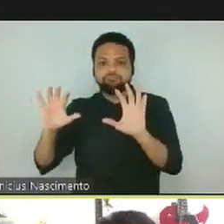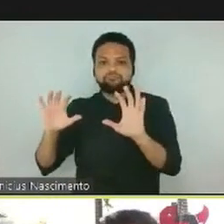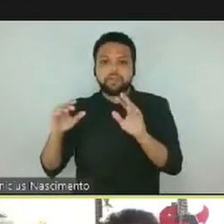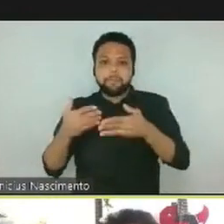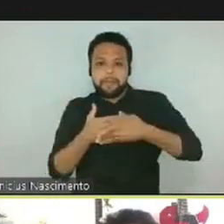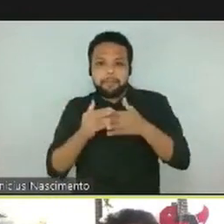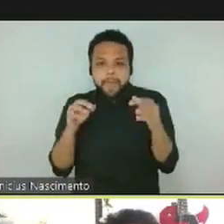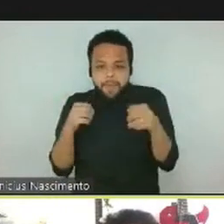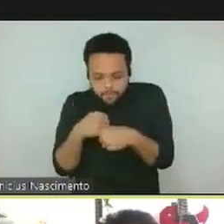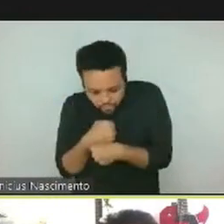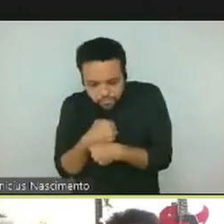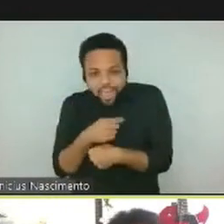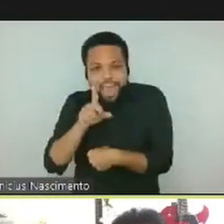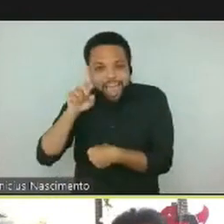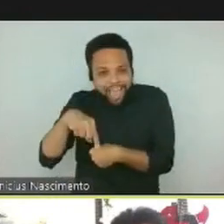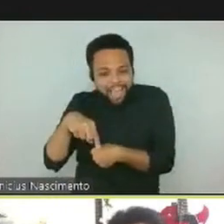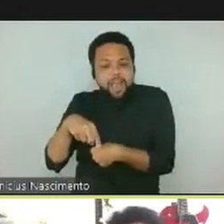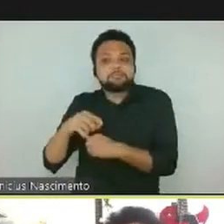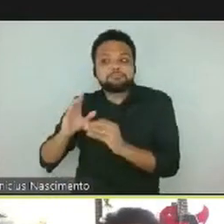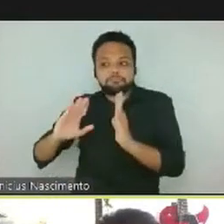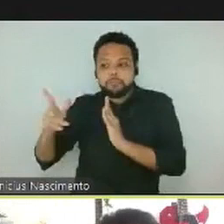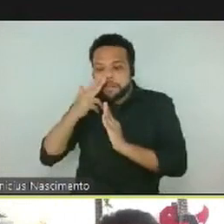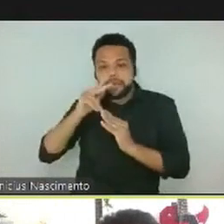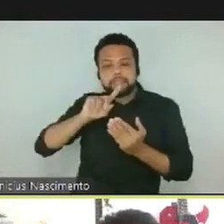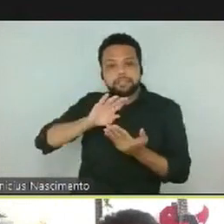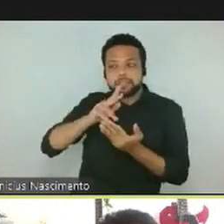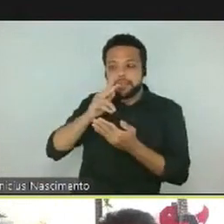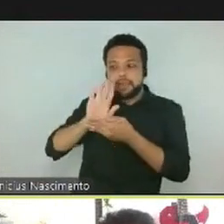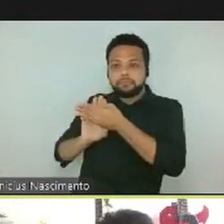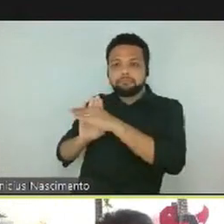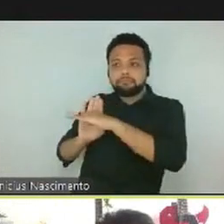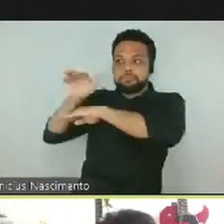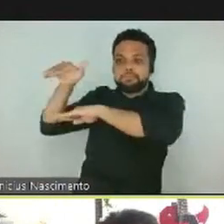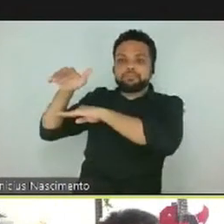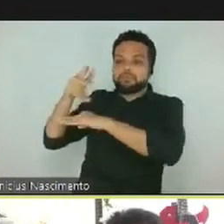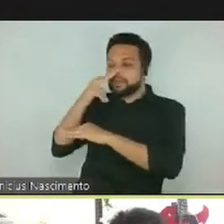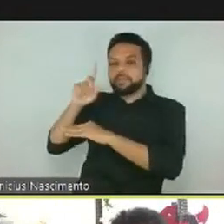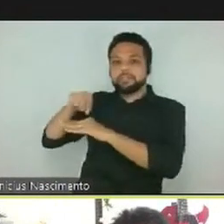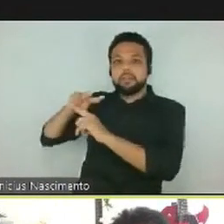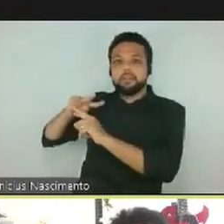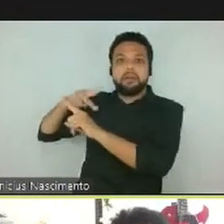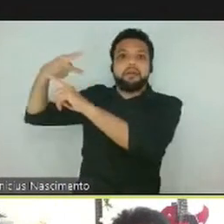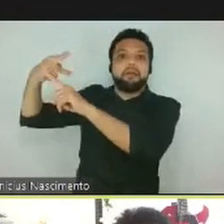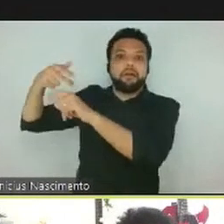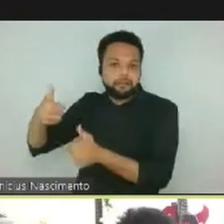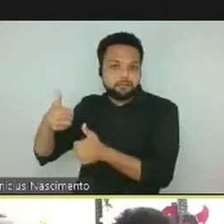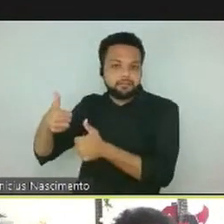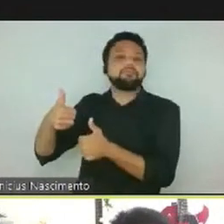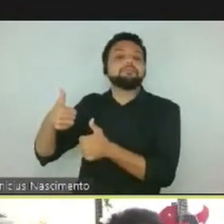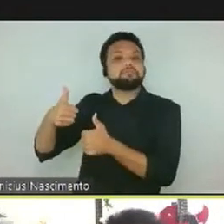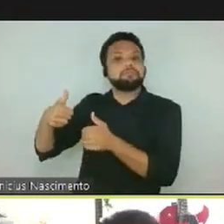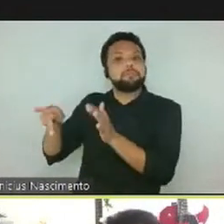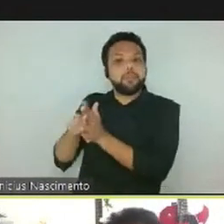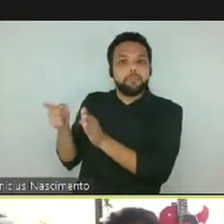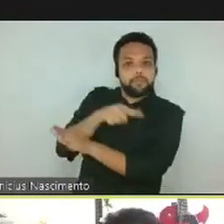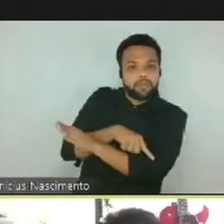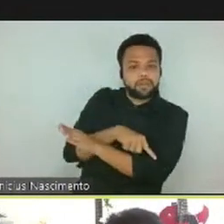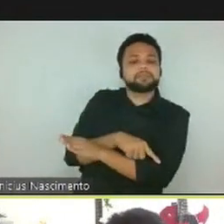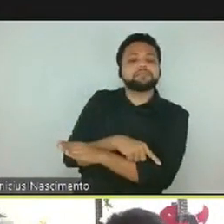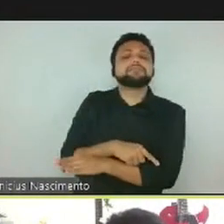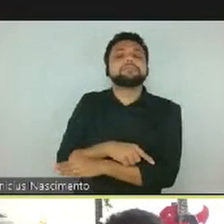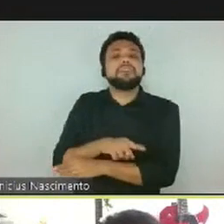só como uma técnica de realismo, mas também como uma possibilidade de expressão. É um fato